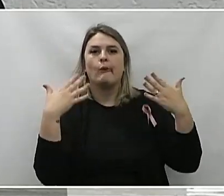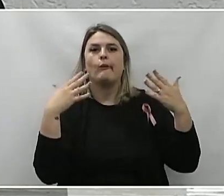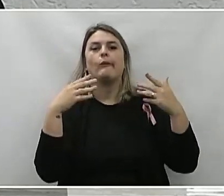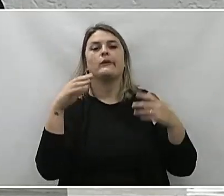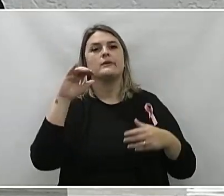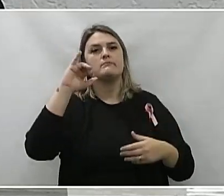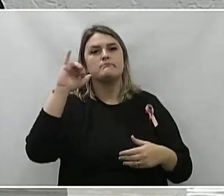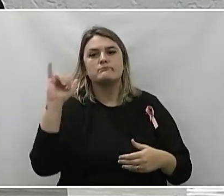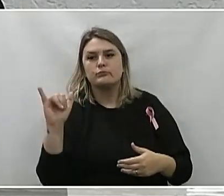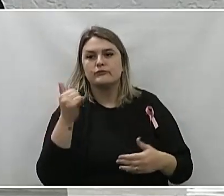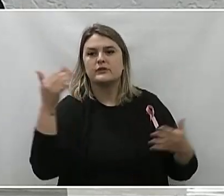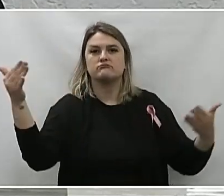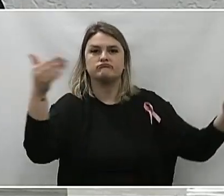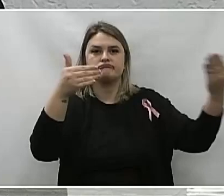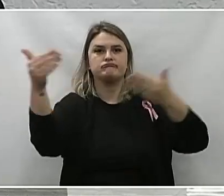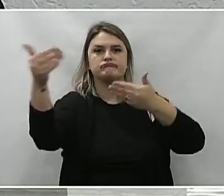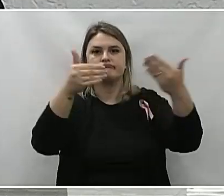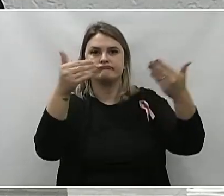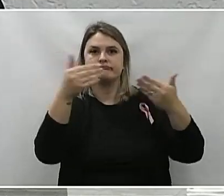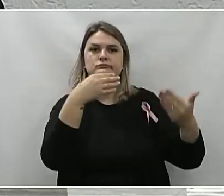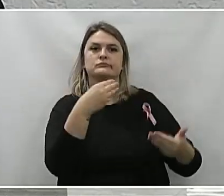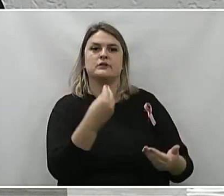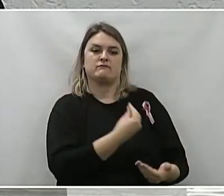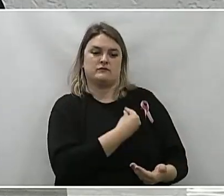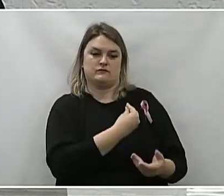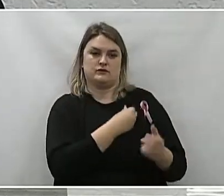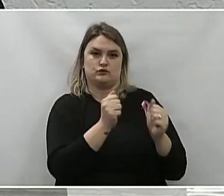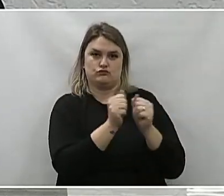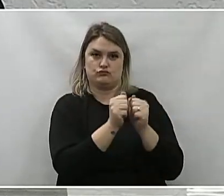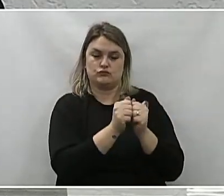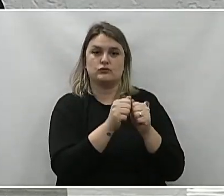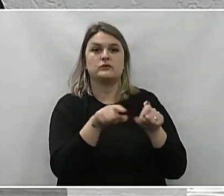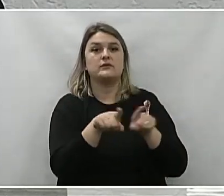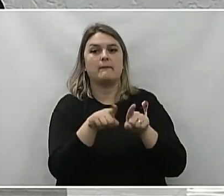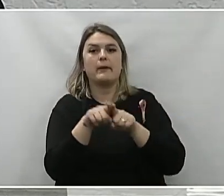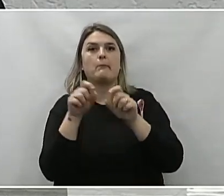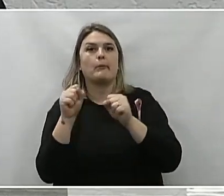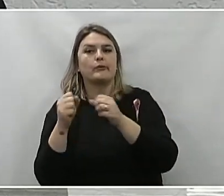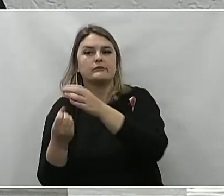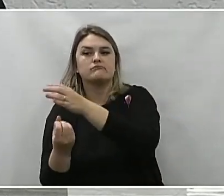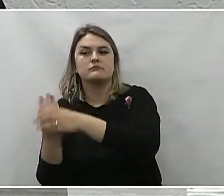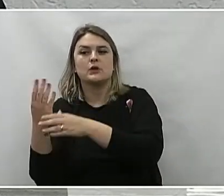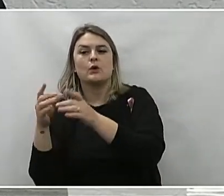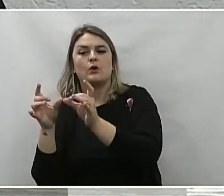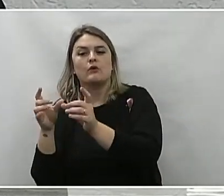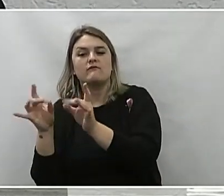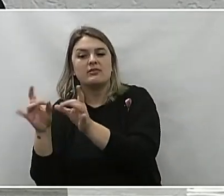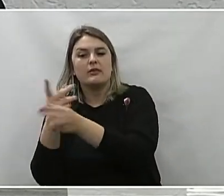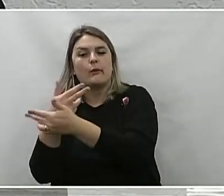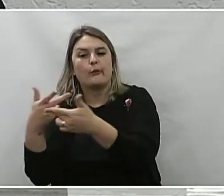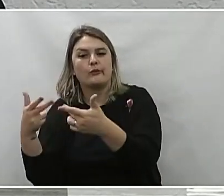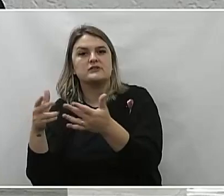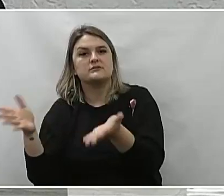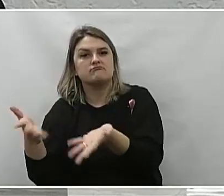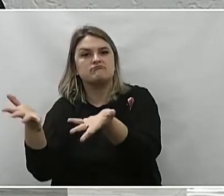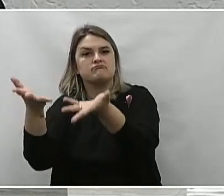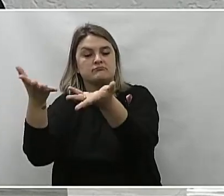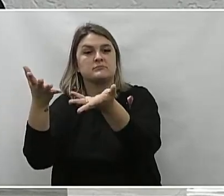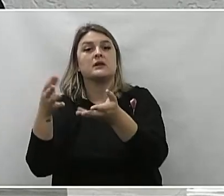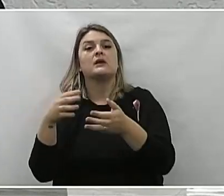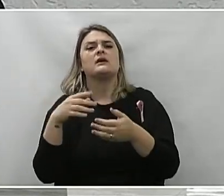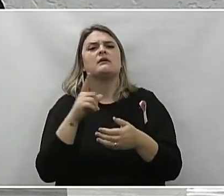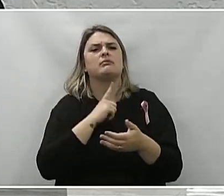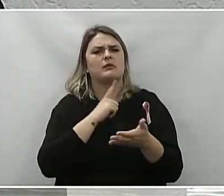além de atrair novos Empreendimentos auxiliando no desenvolvimento de um setor da cidade ainda estudos que